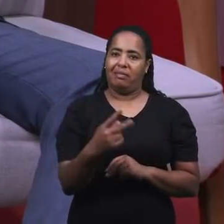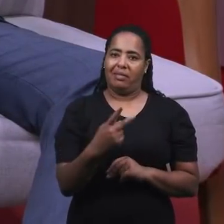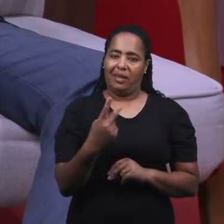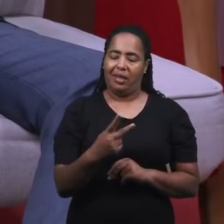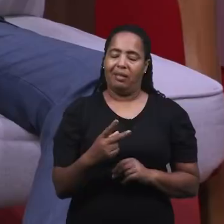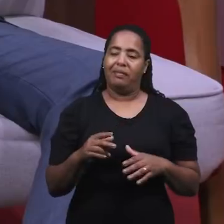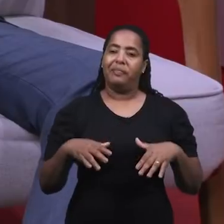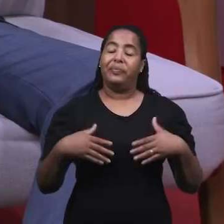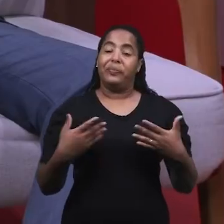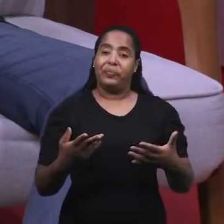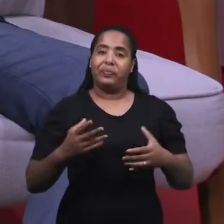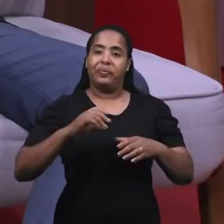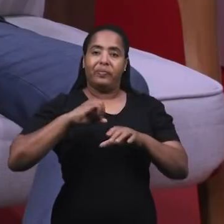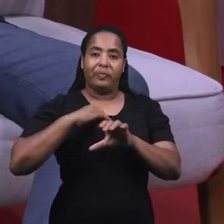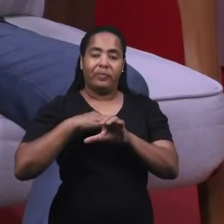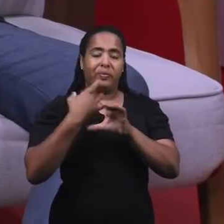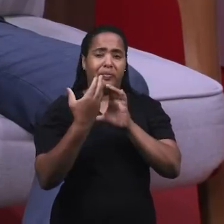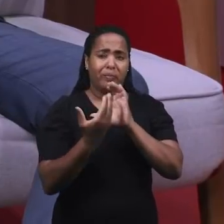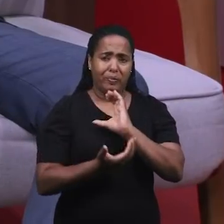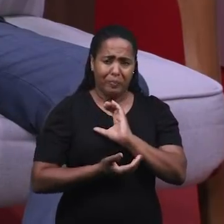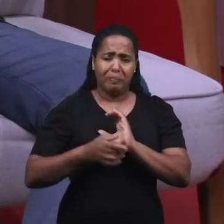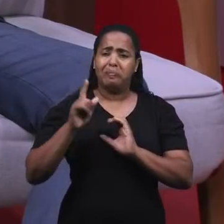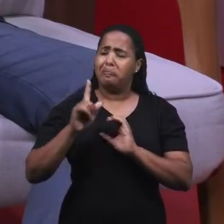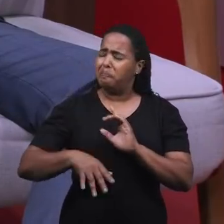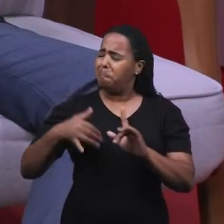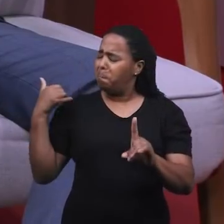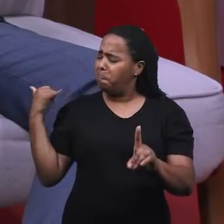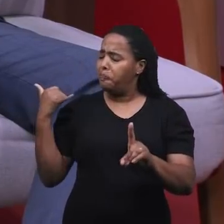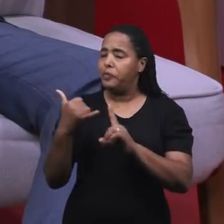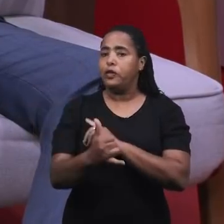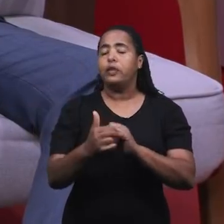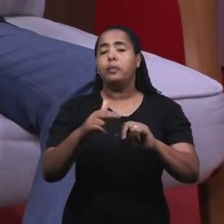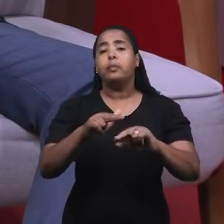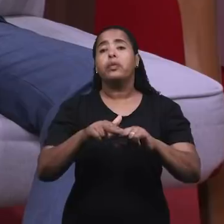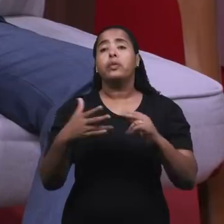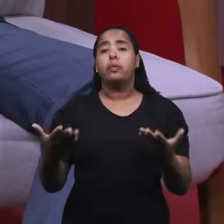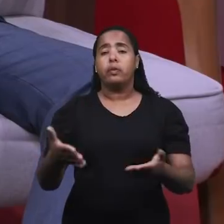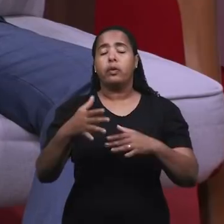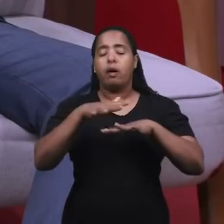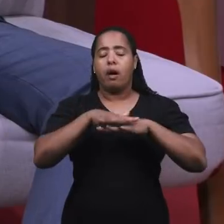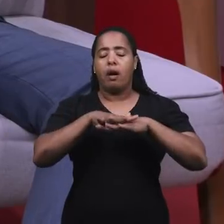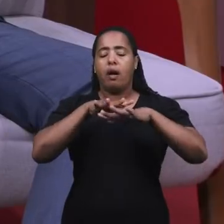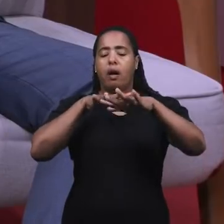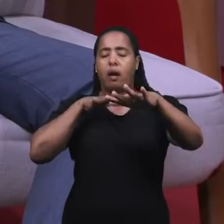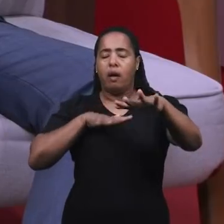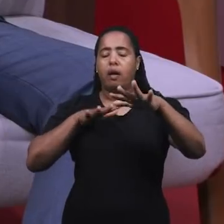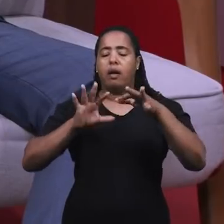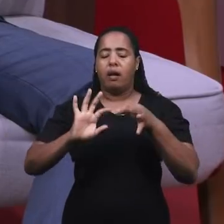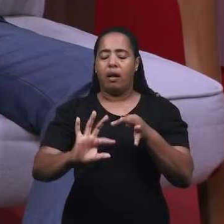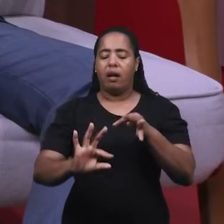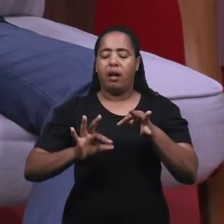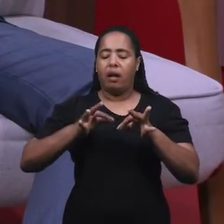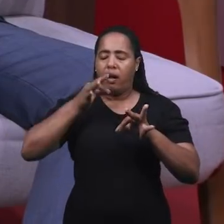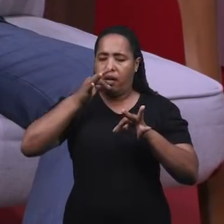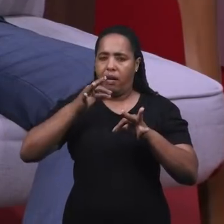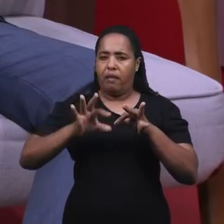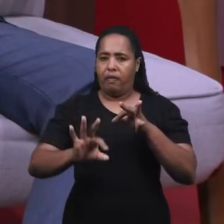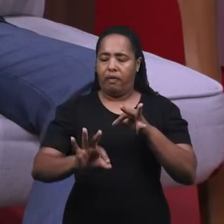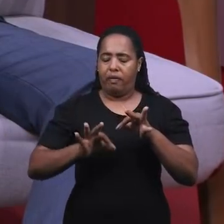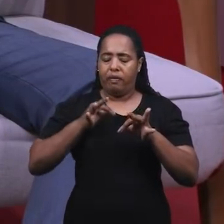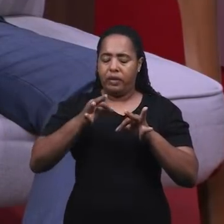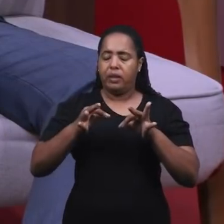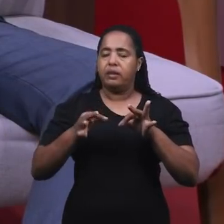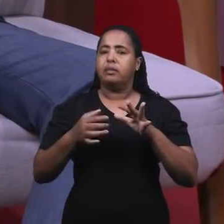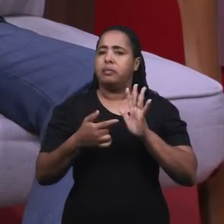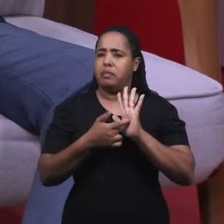esse aspecto é muito profético, porque a vinha, se pudermos entrar no aspecto profético,